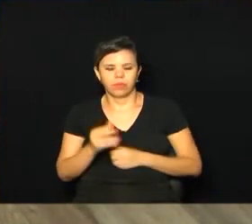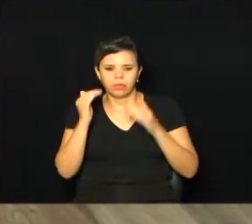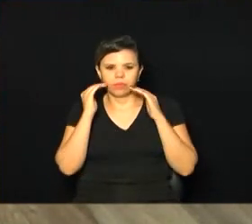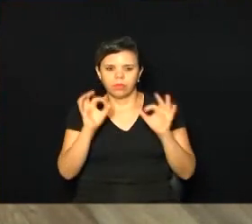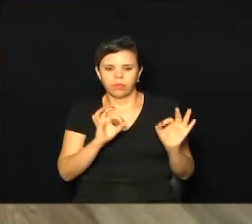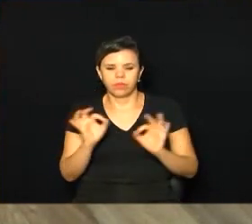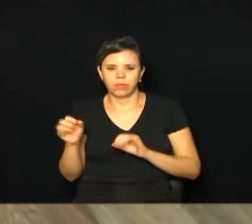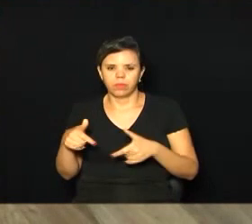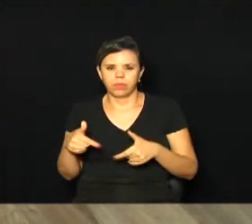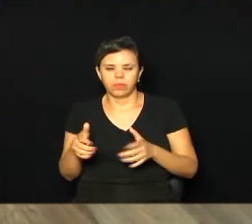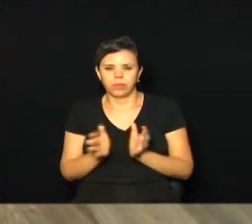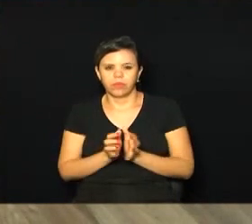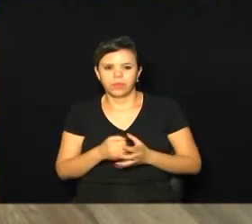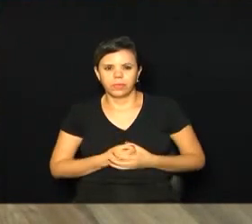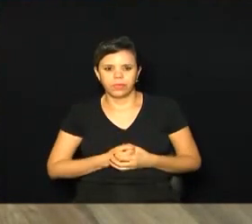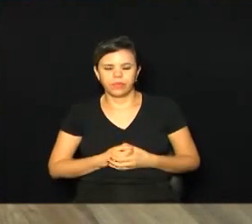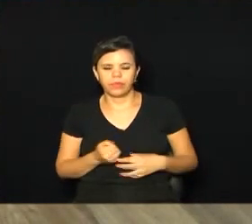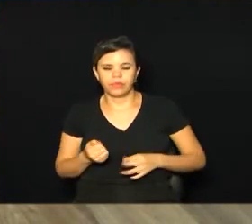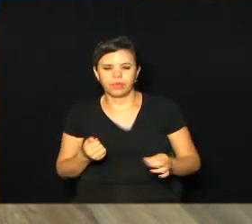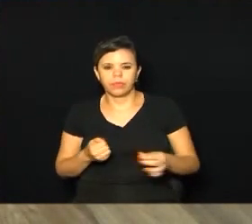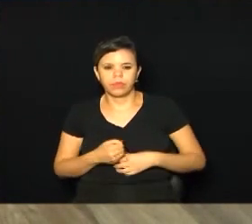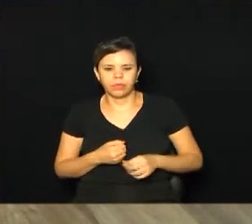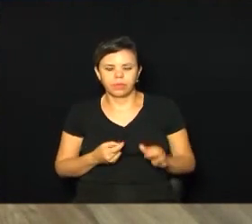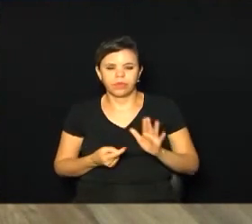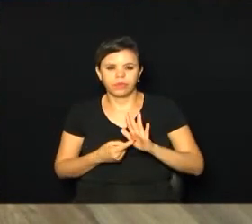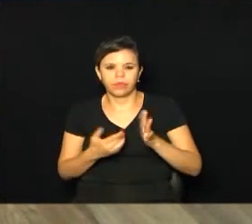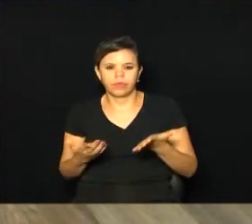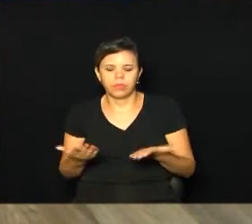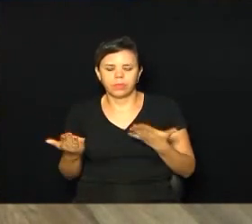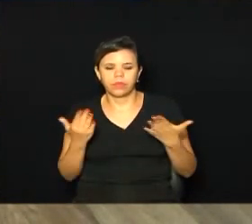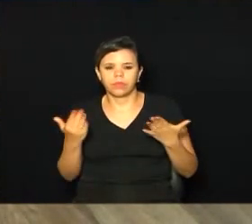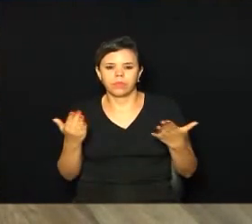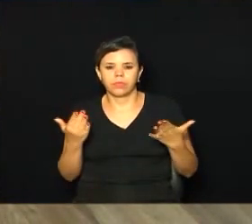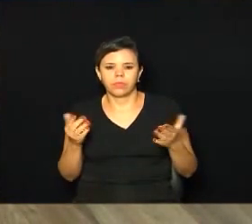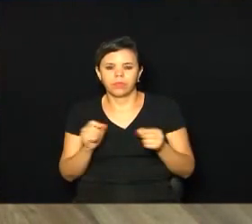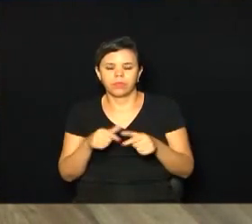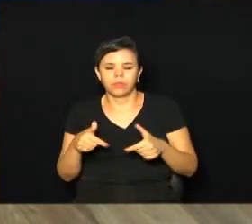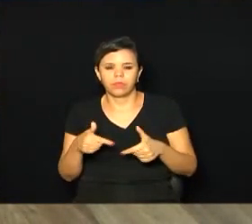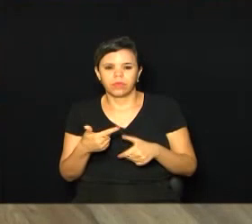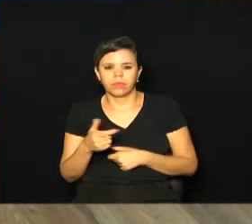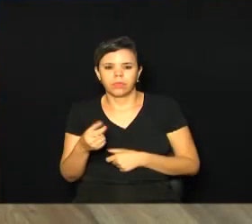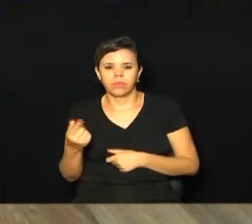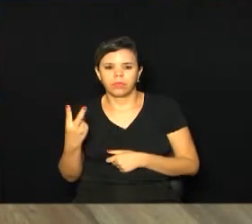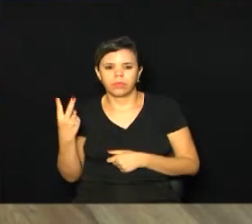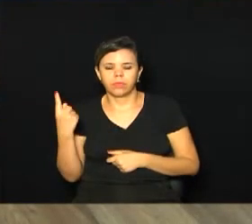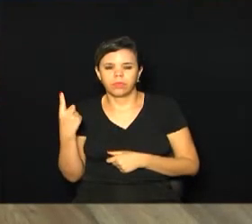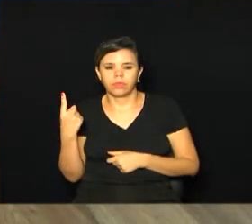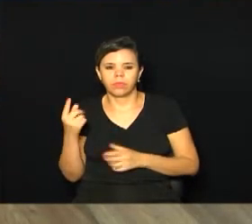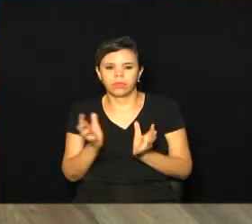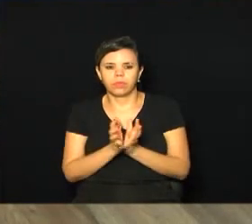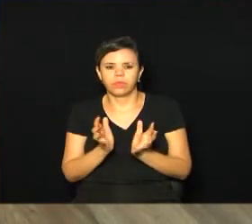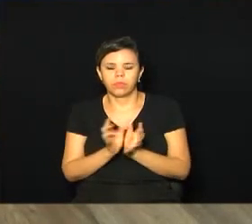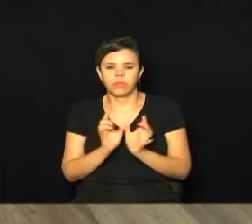acompanhando, então, o trabalho da comissão. Agora, Mirna, a gente mostrou aí um balanço do que foi trabalhado em 2021 das